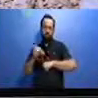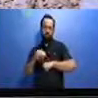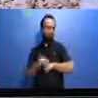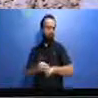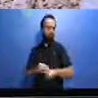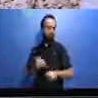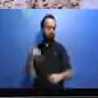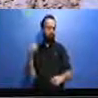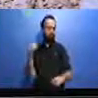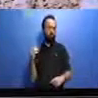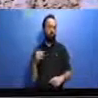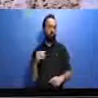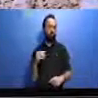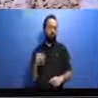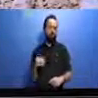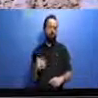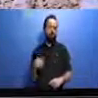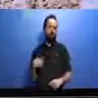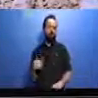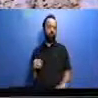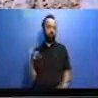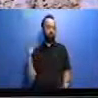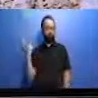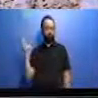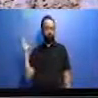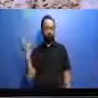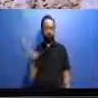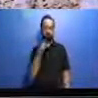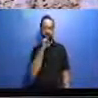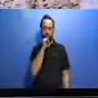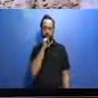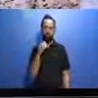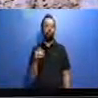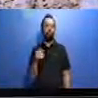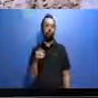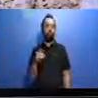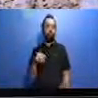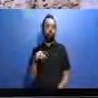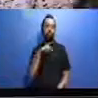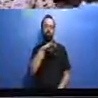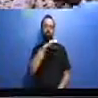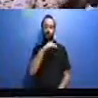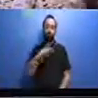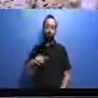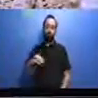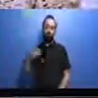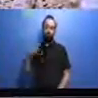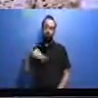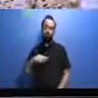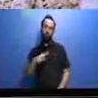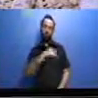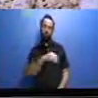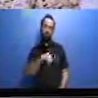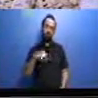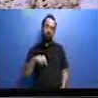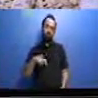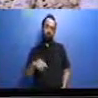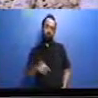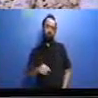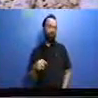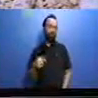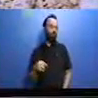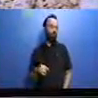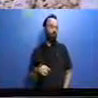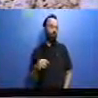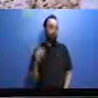chamado poliqueta, com duas formas diferentes. Essa forma ela é fixa, ela não se move, é chamada de poliqueta de